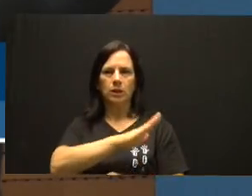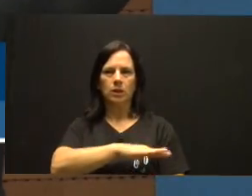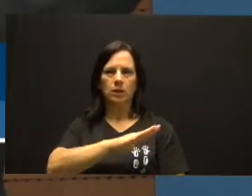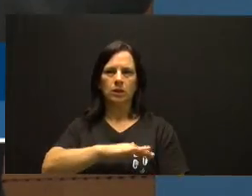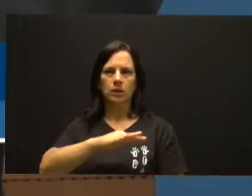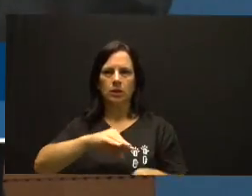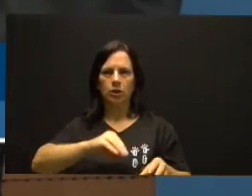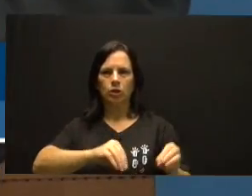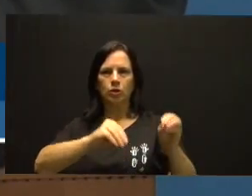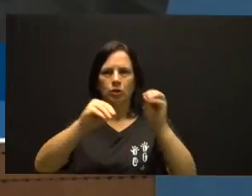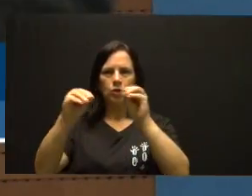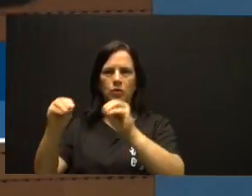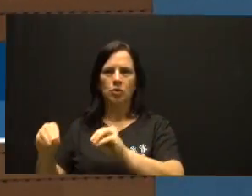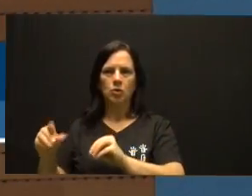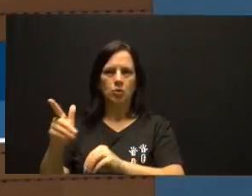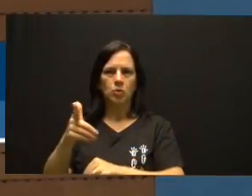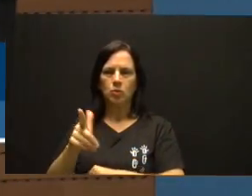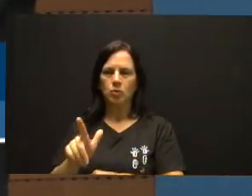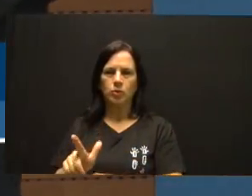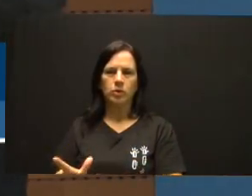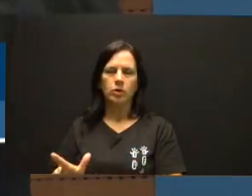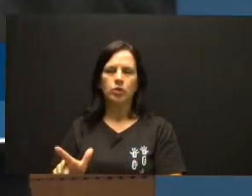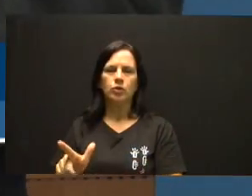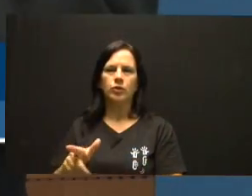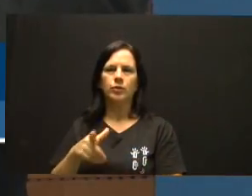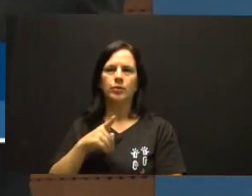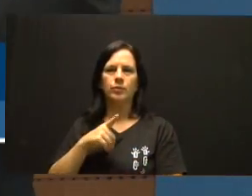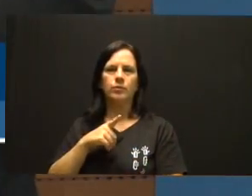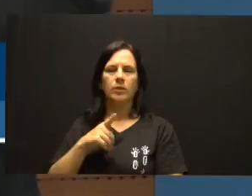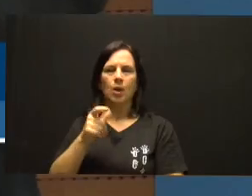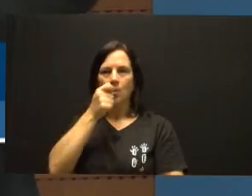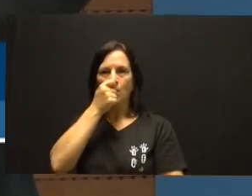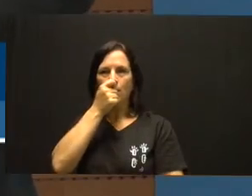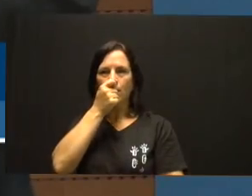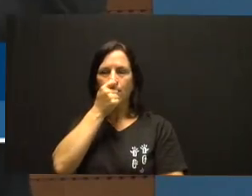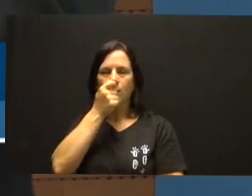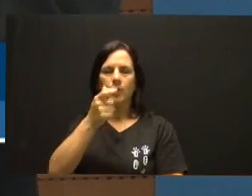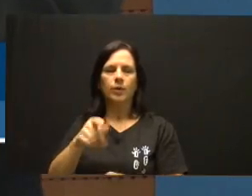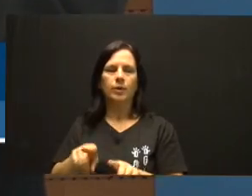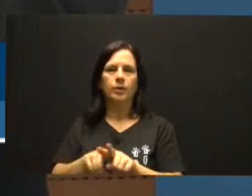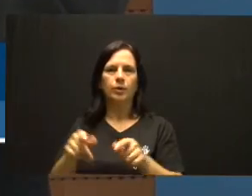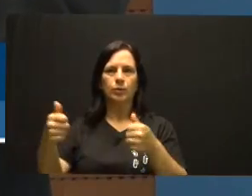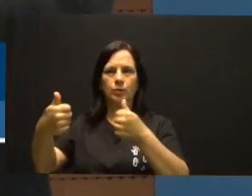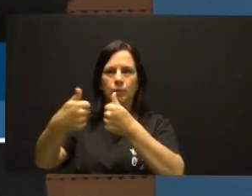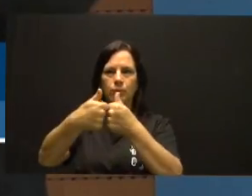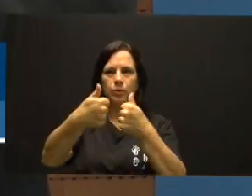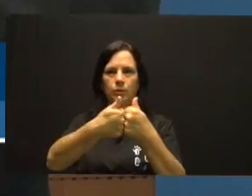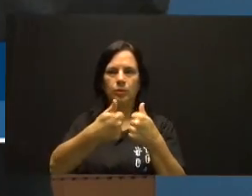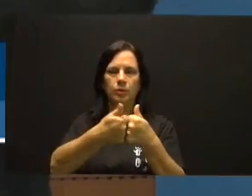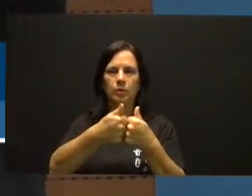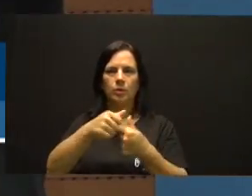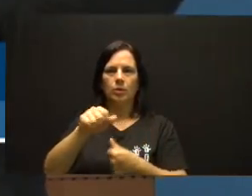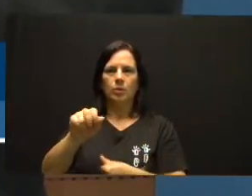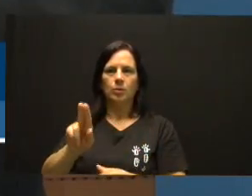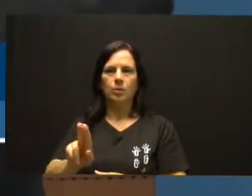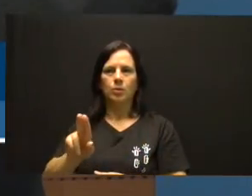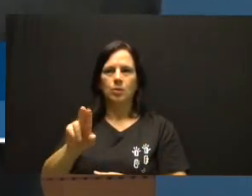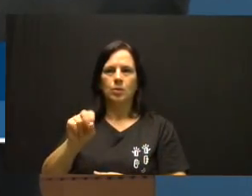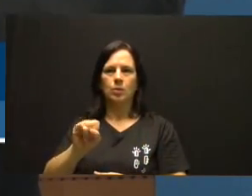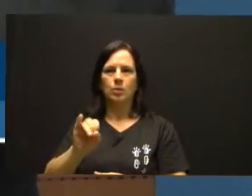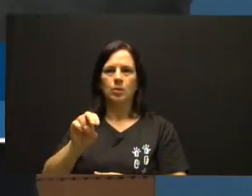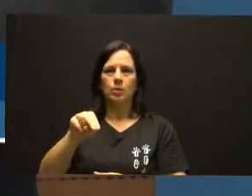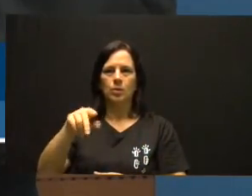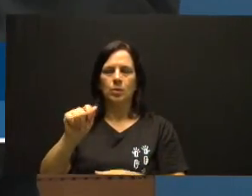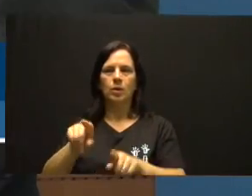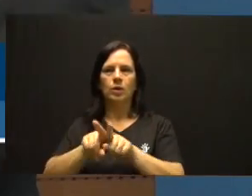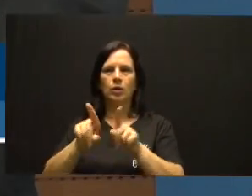aquelas crianças, porque já não se tinha mais, não comportava mais pela proximidade da usina Ribodes, ali, a nossa região de Fabril,